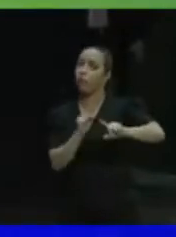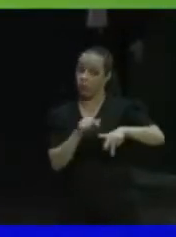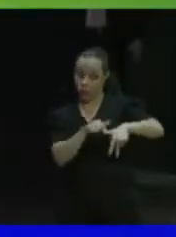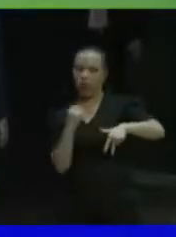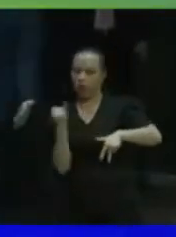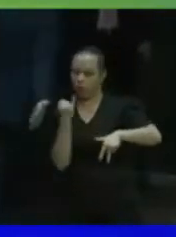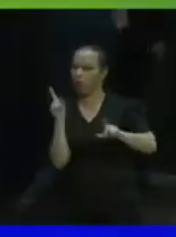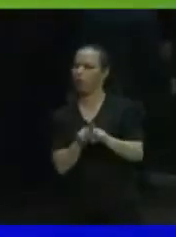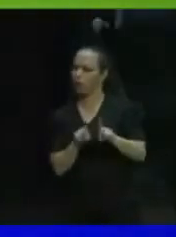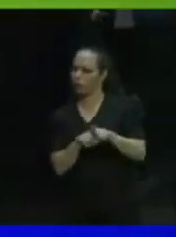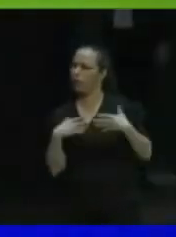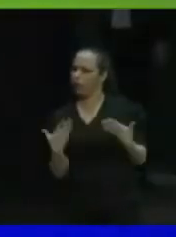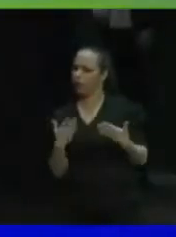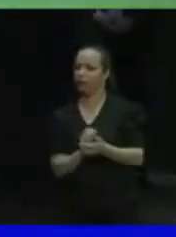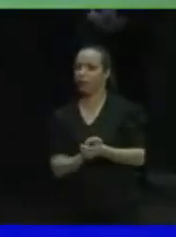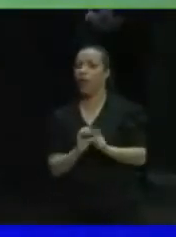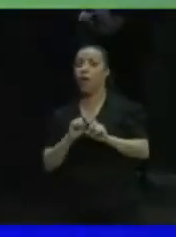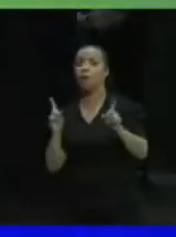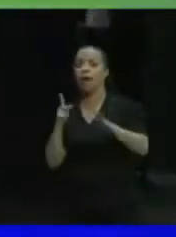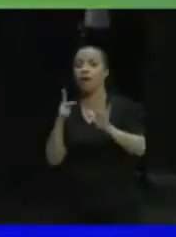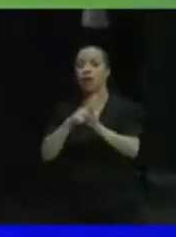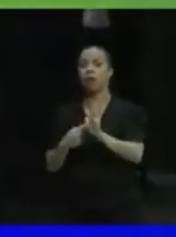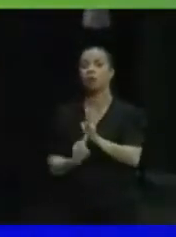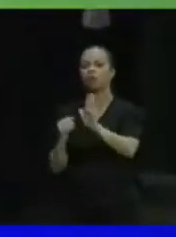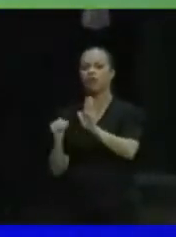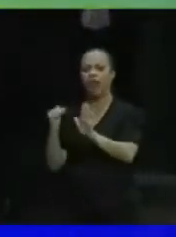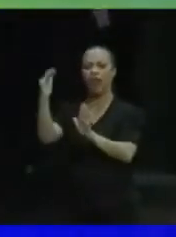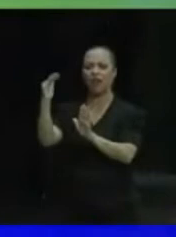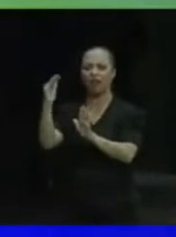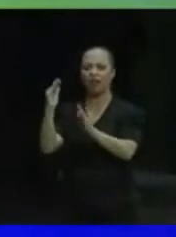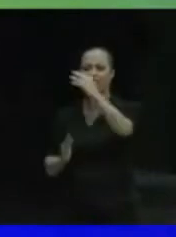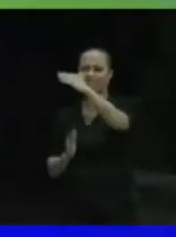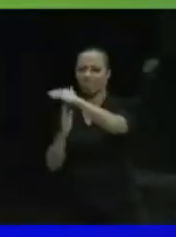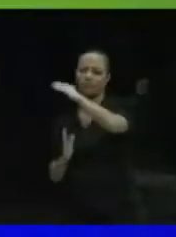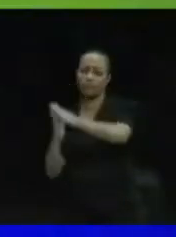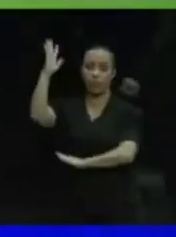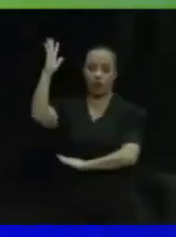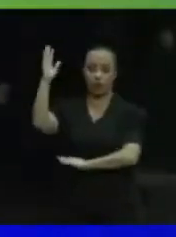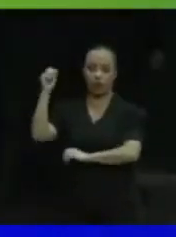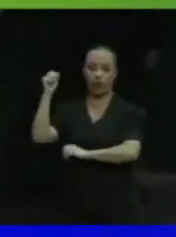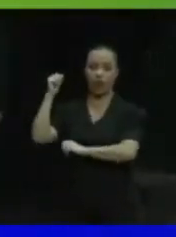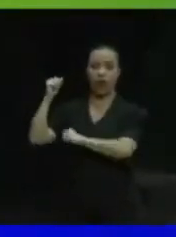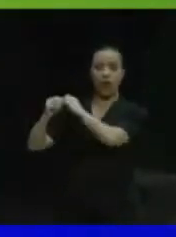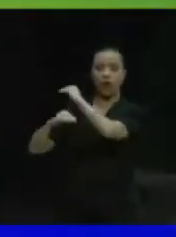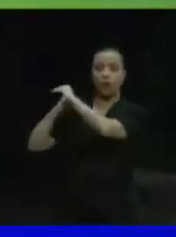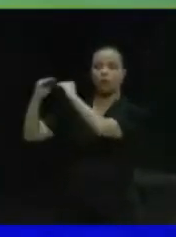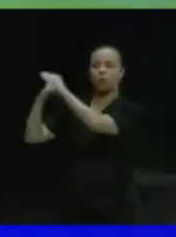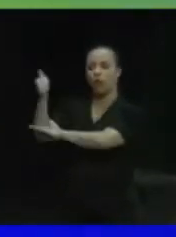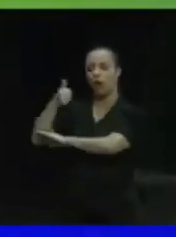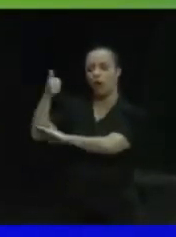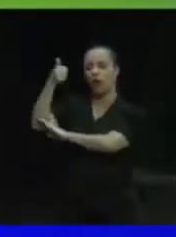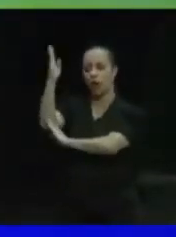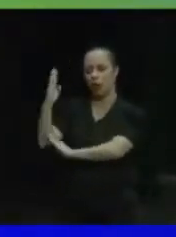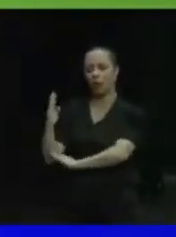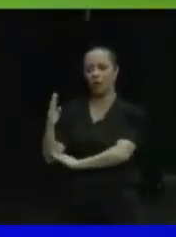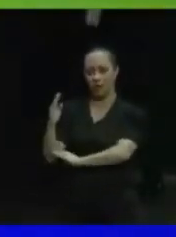importante. Ele vai muito além. É um projeto para construir o país. É um projeto